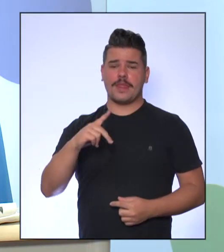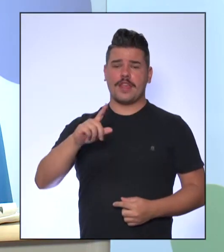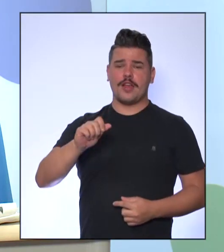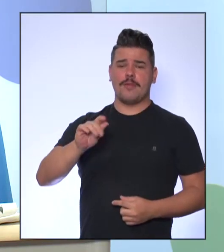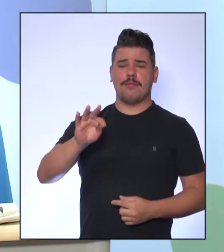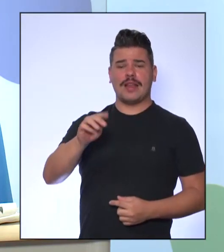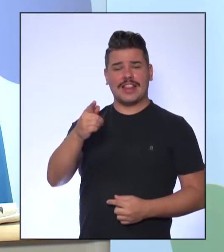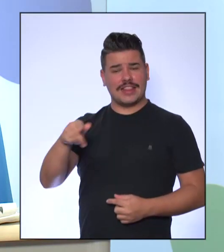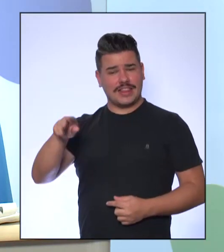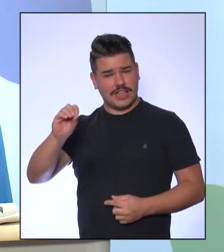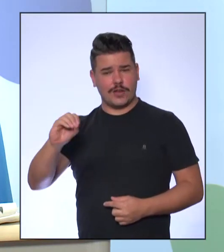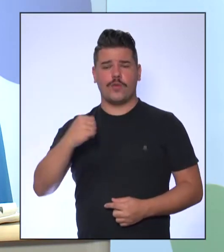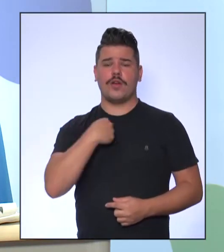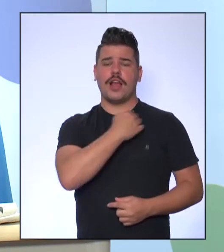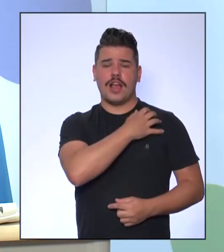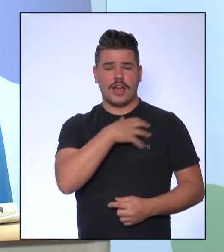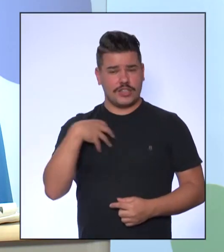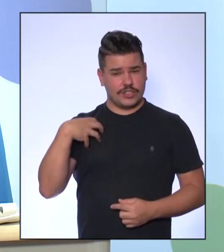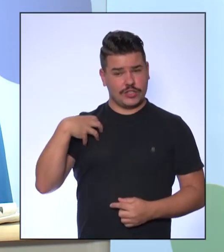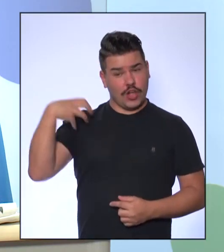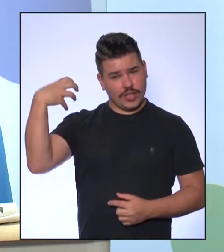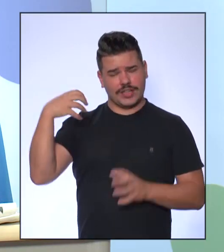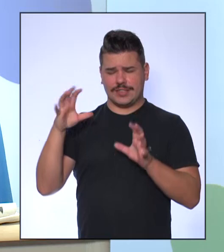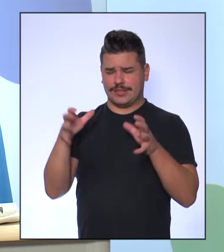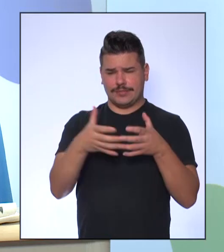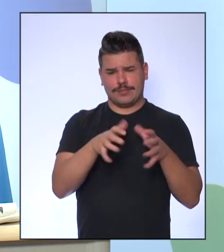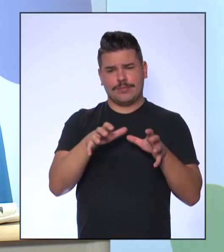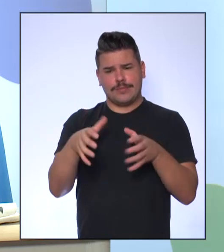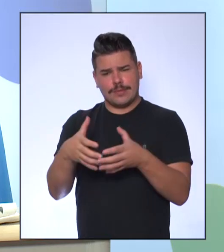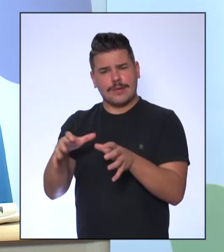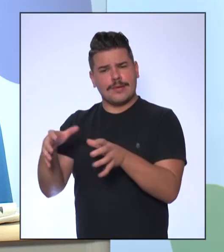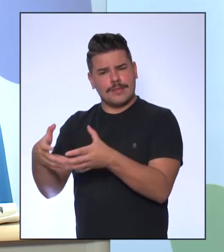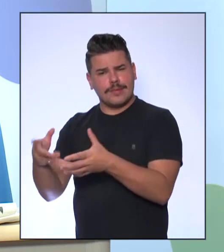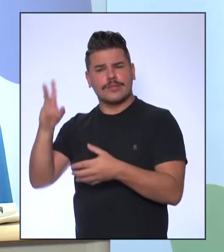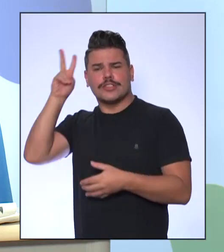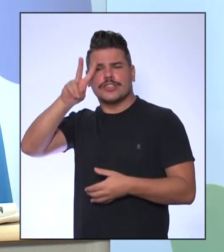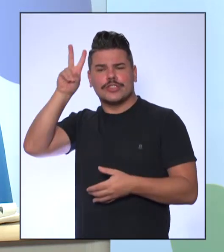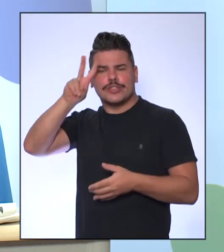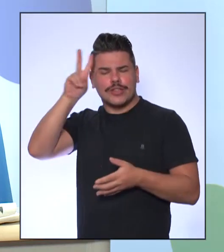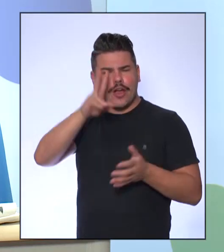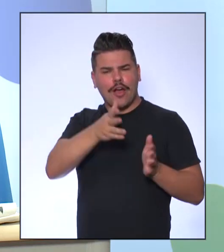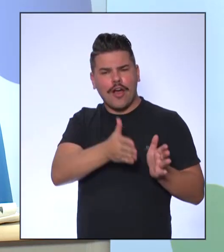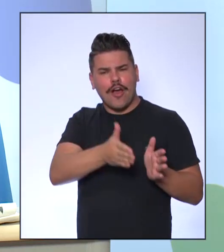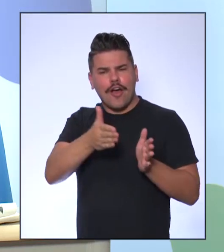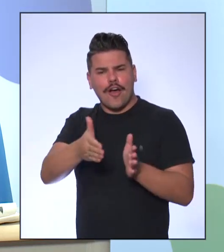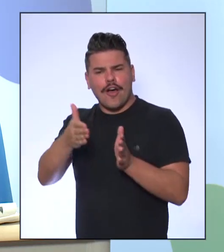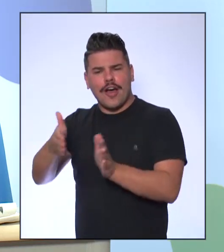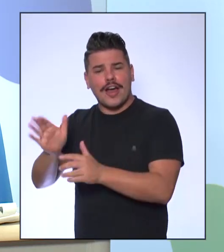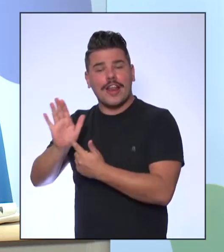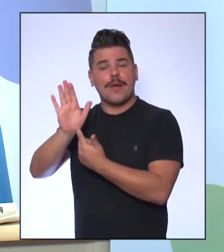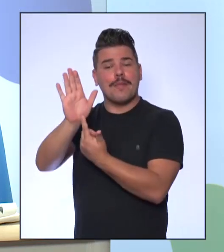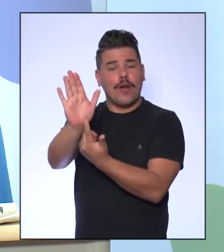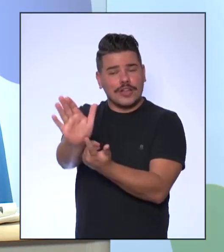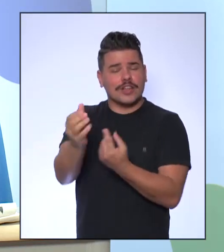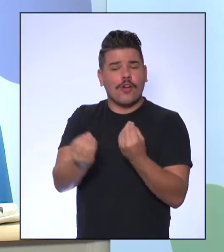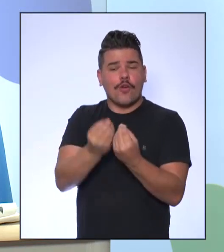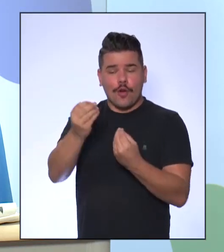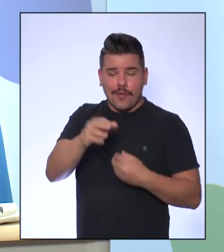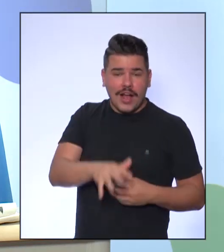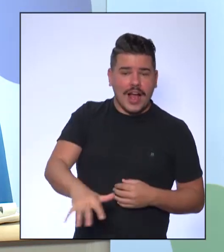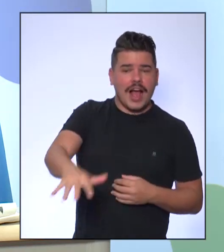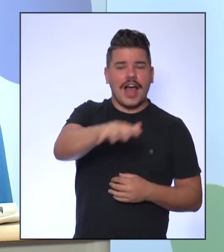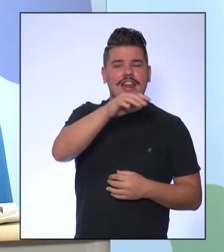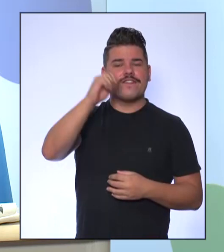os helenistas, né? Os epicuristas, os estoicos, todos eles trazem um pouco esse perfil da filosofia